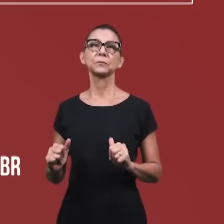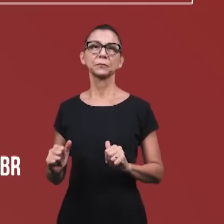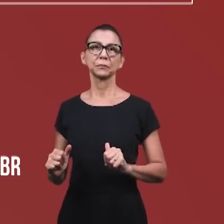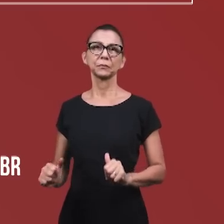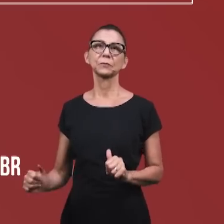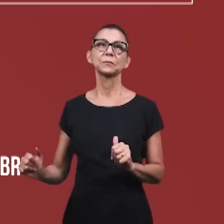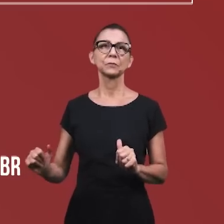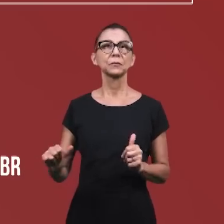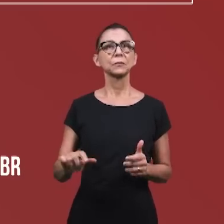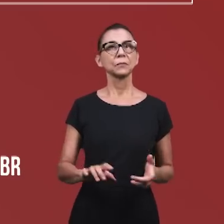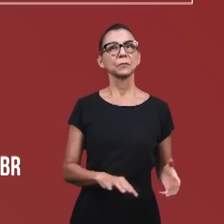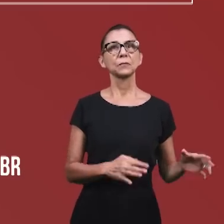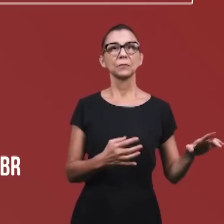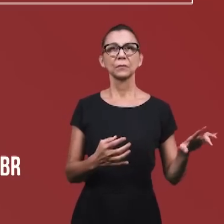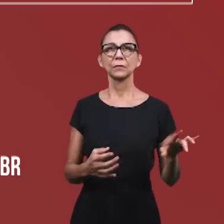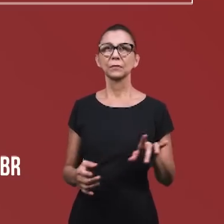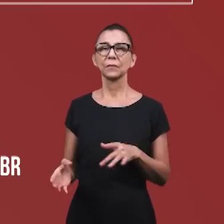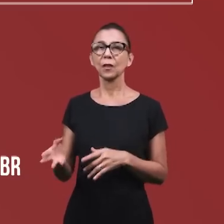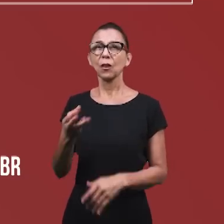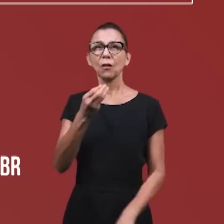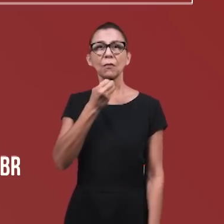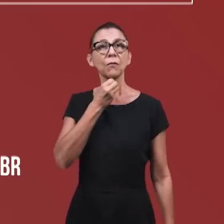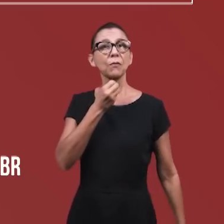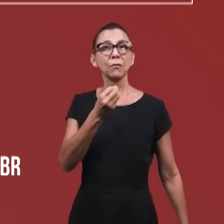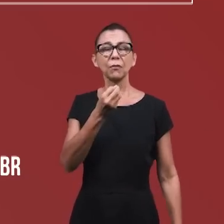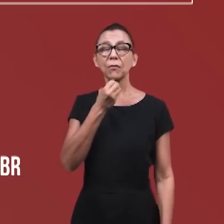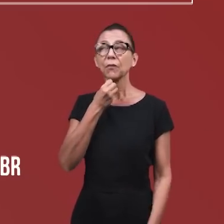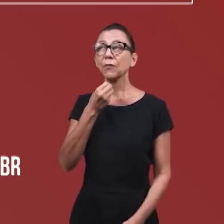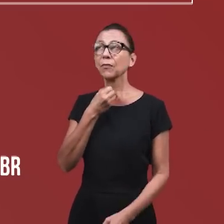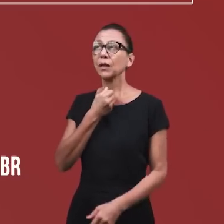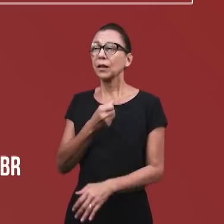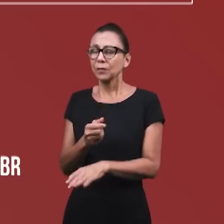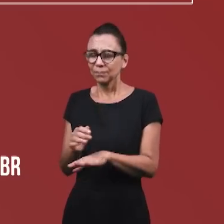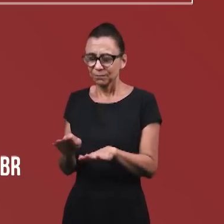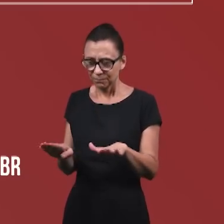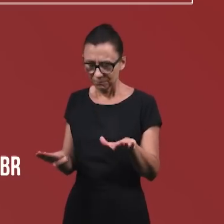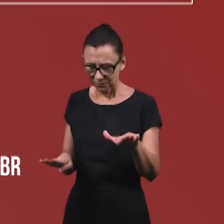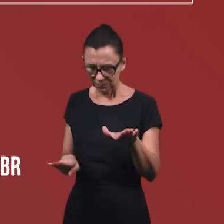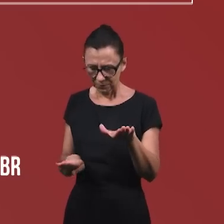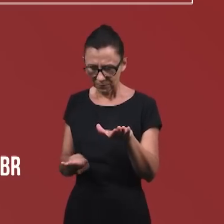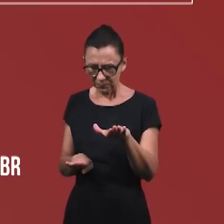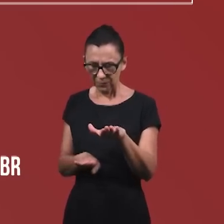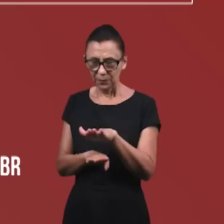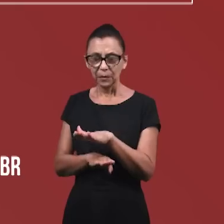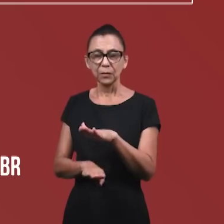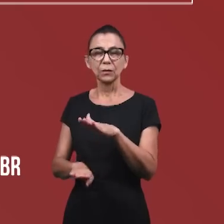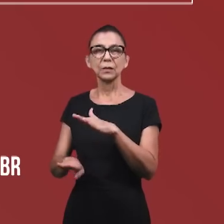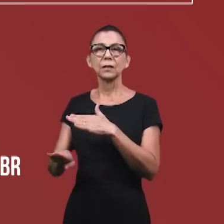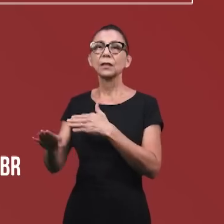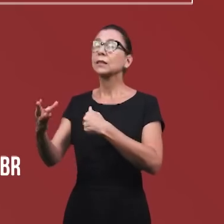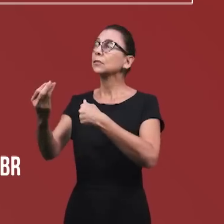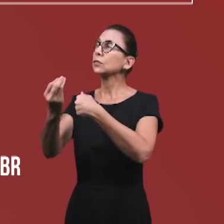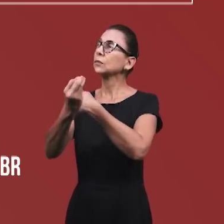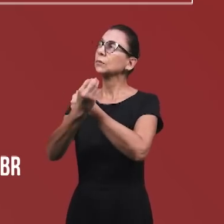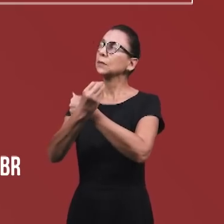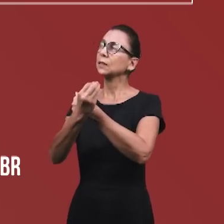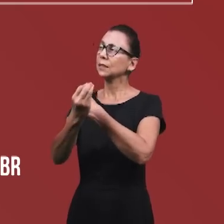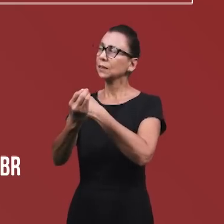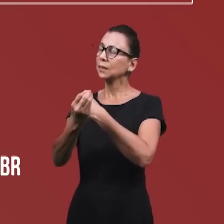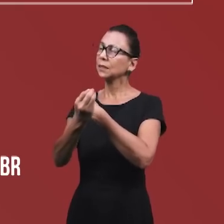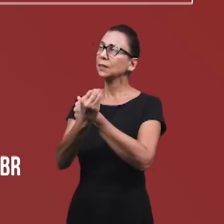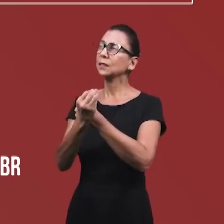carmesim. Tão frágil, tão pequeno sou, cuida